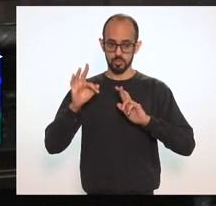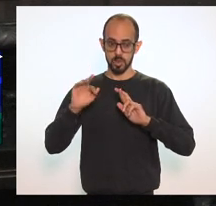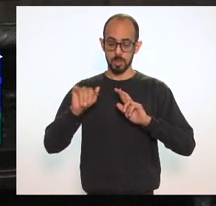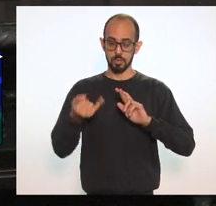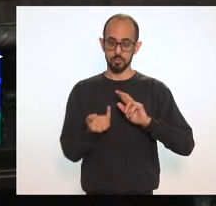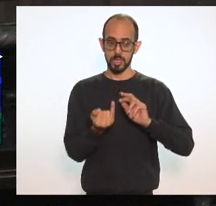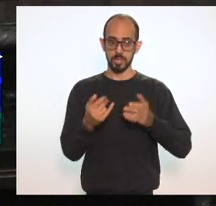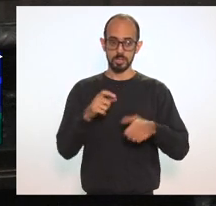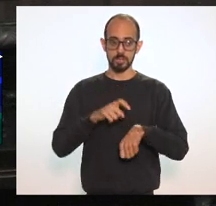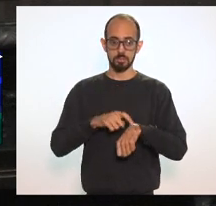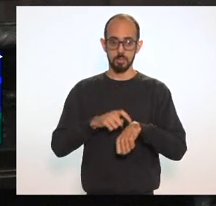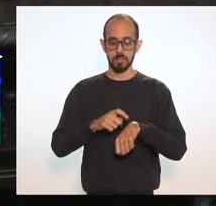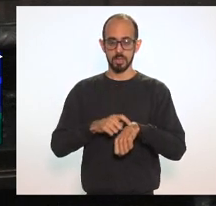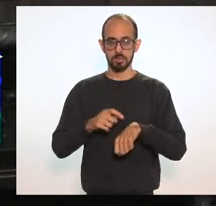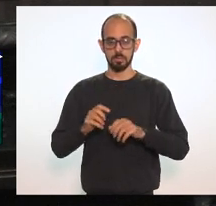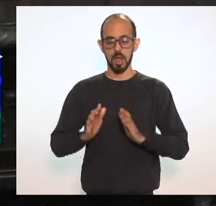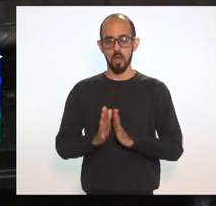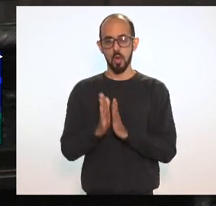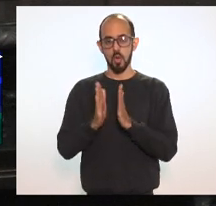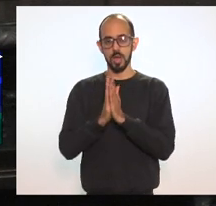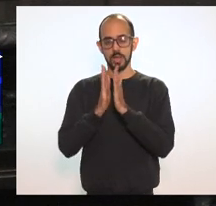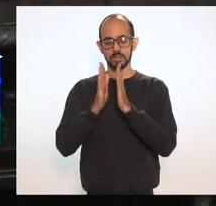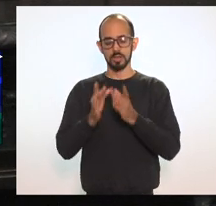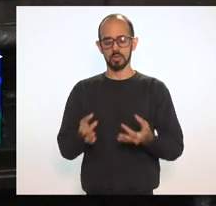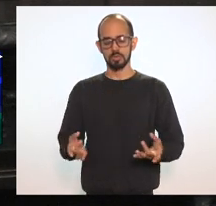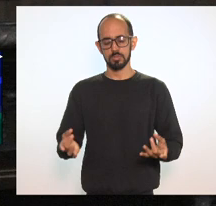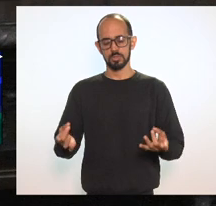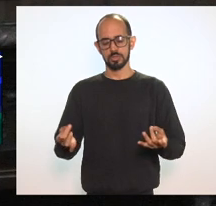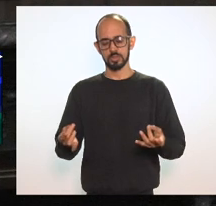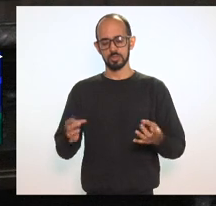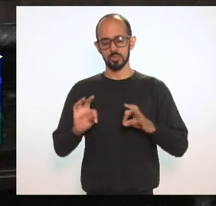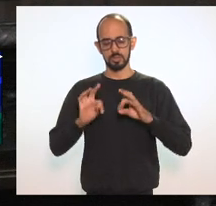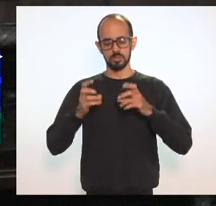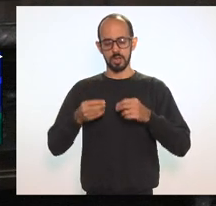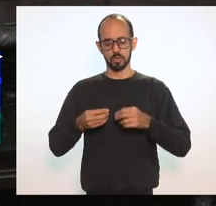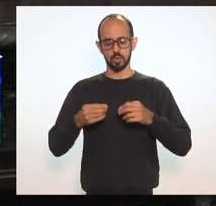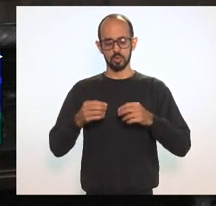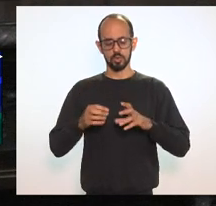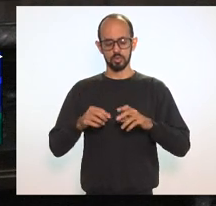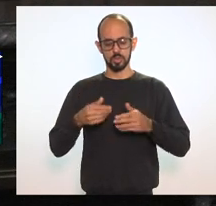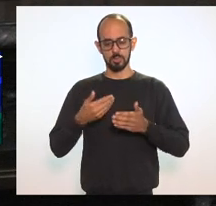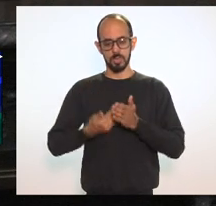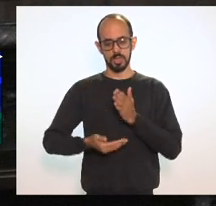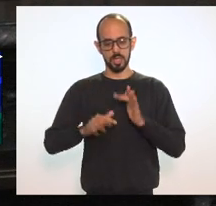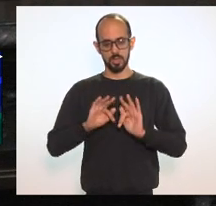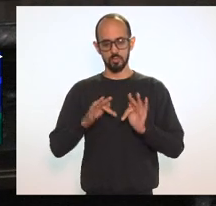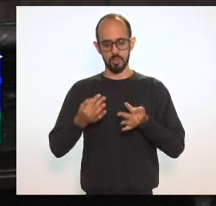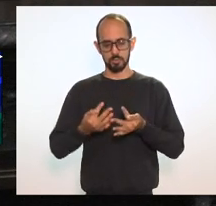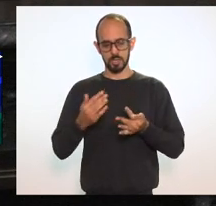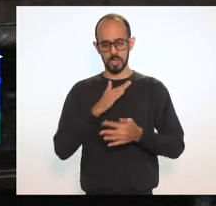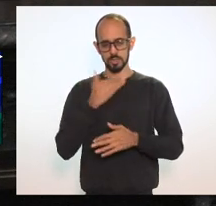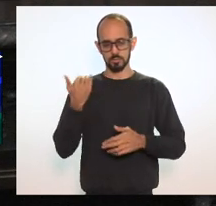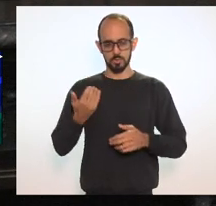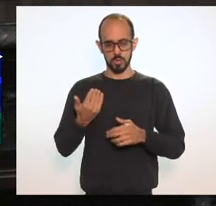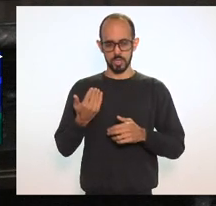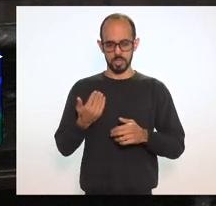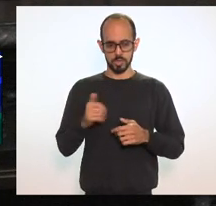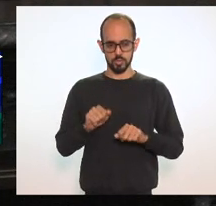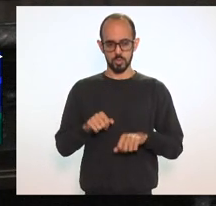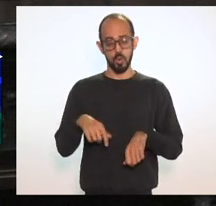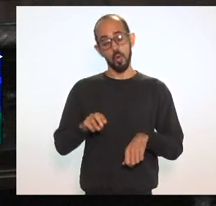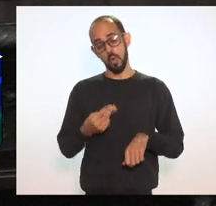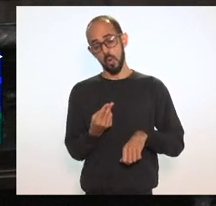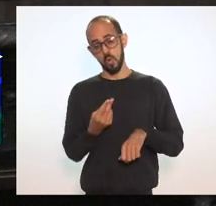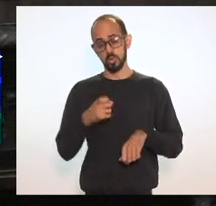eu sou e para oração para Todas aquelas pessoas que perderam os seus familiares e toda aquelas pessoas que estão nesse momento